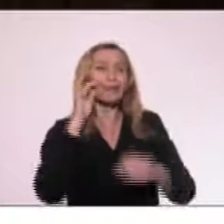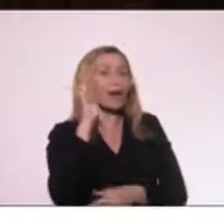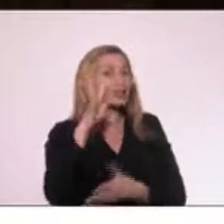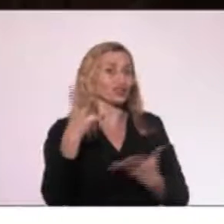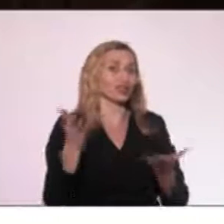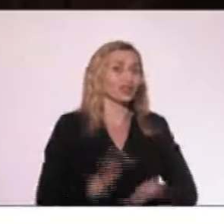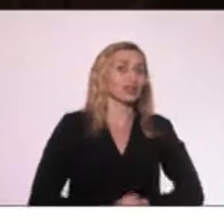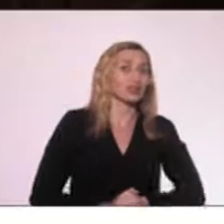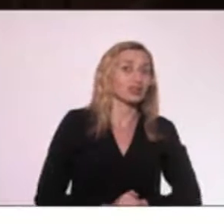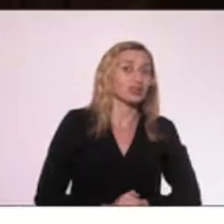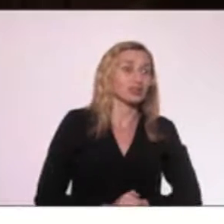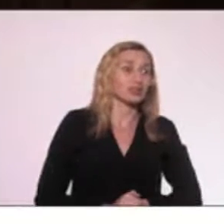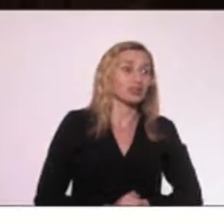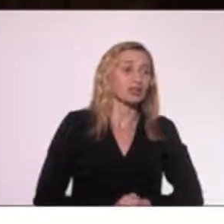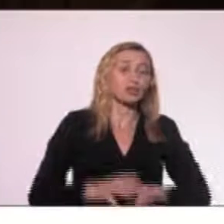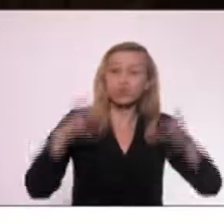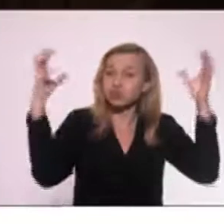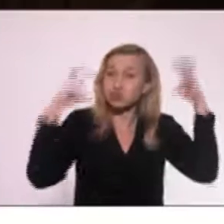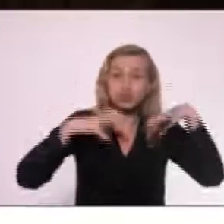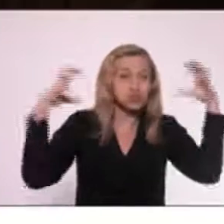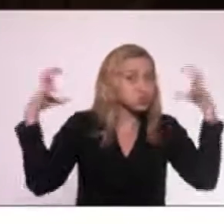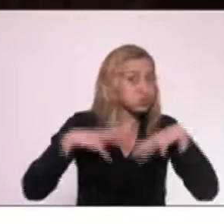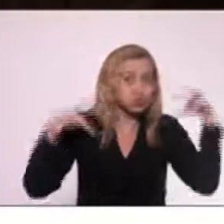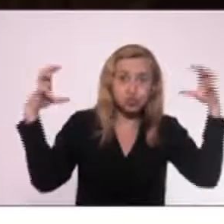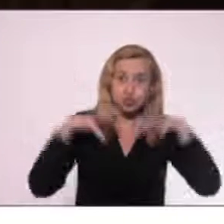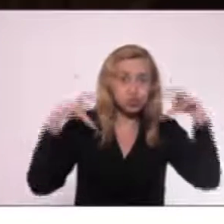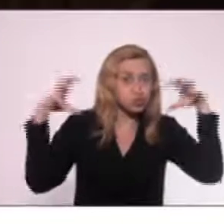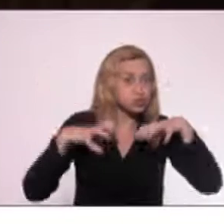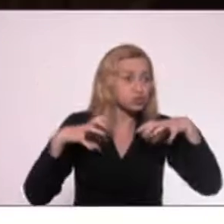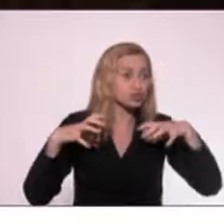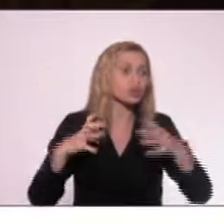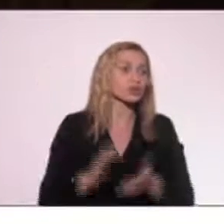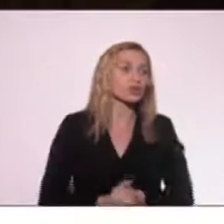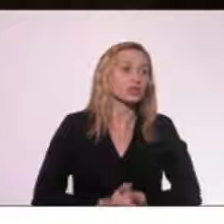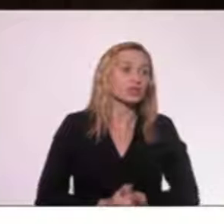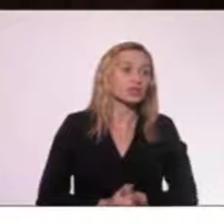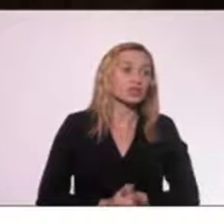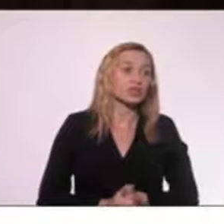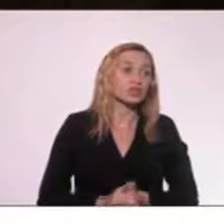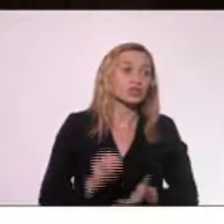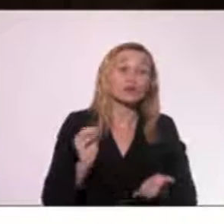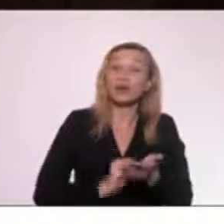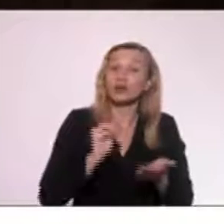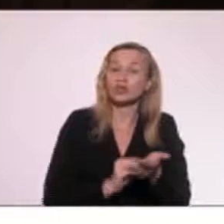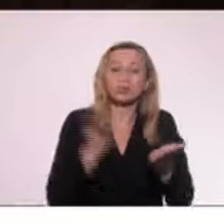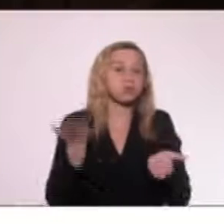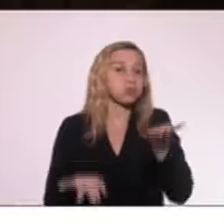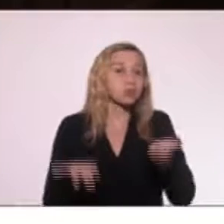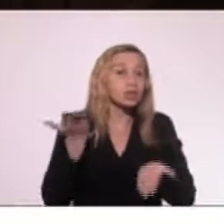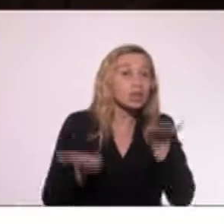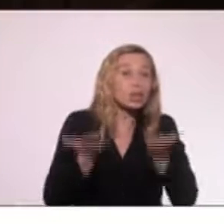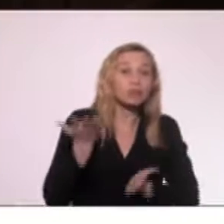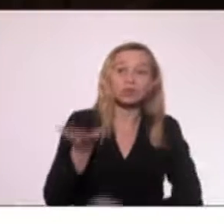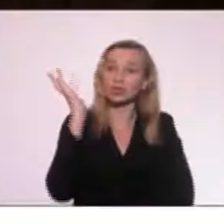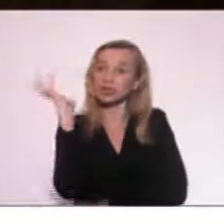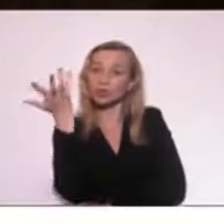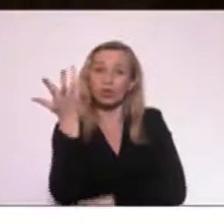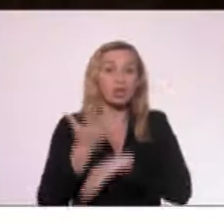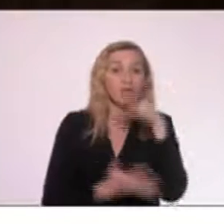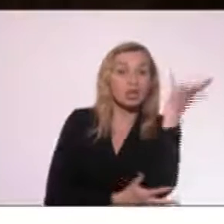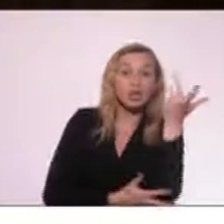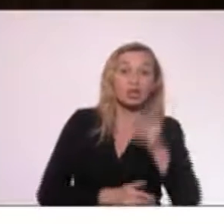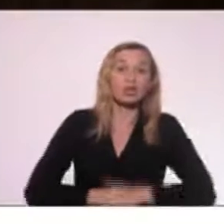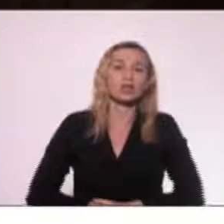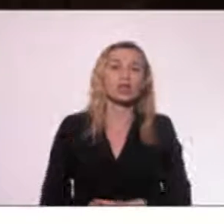Imagine esses excessos todos, esse desequilíbrio da natureza,